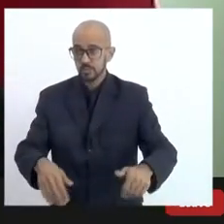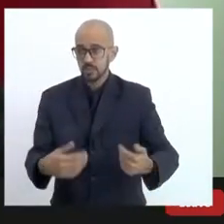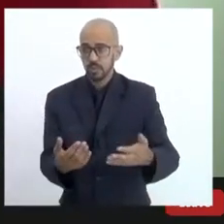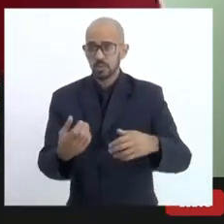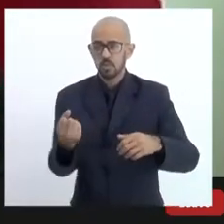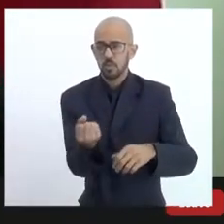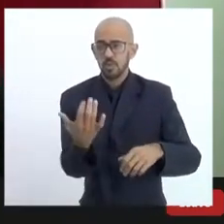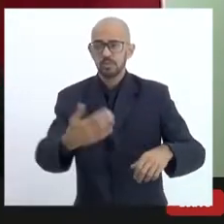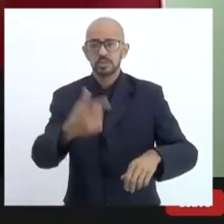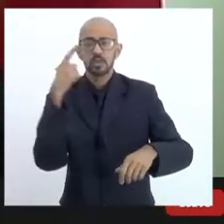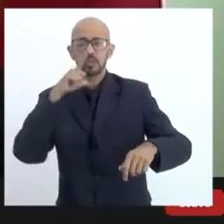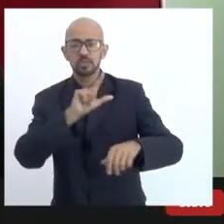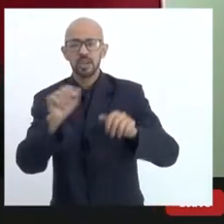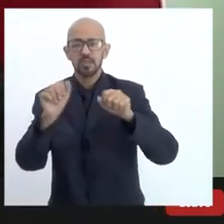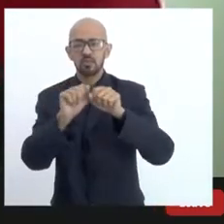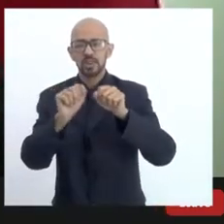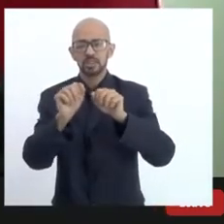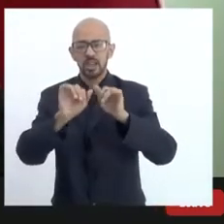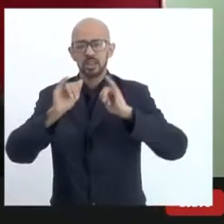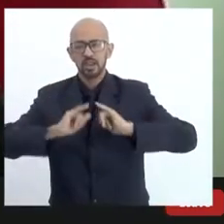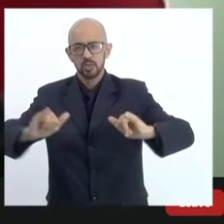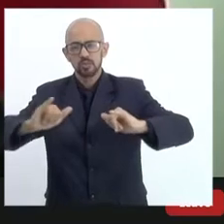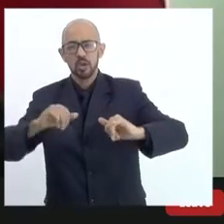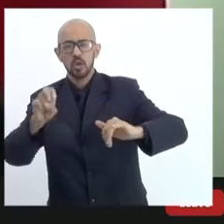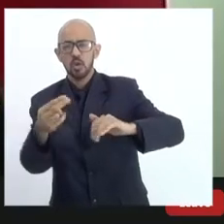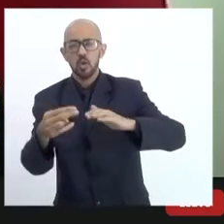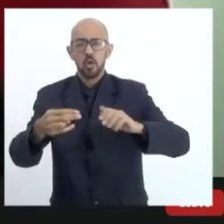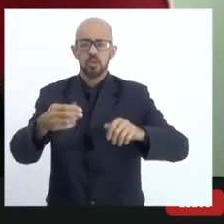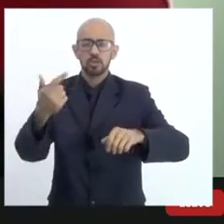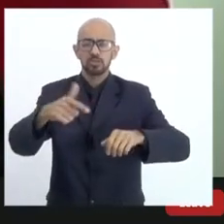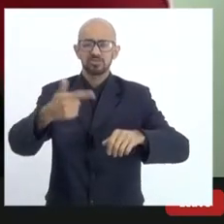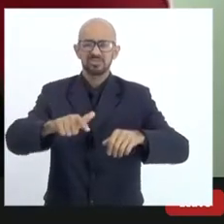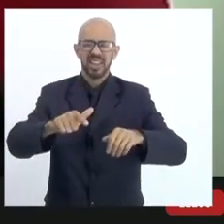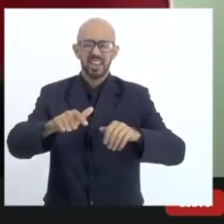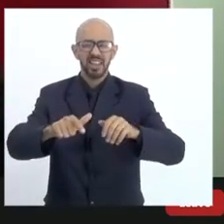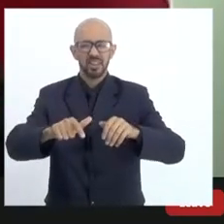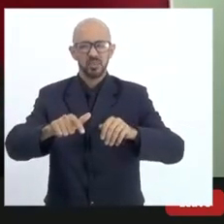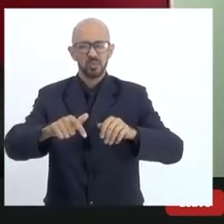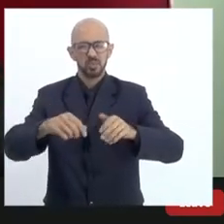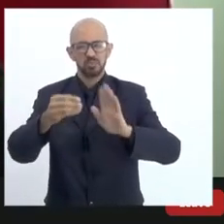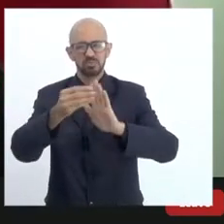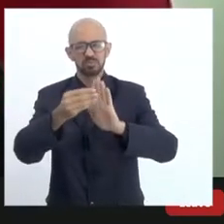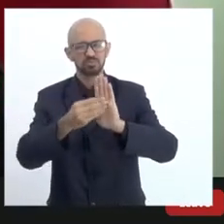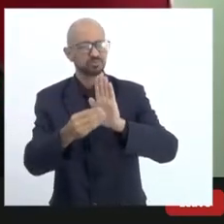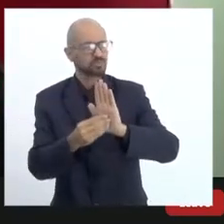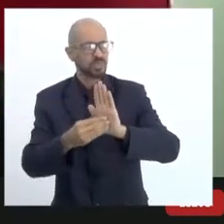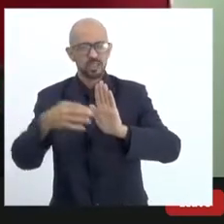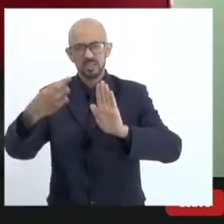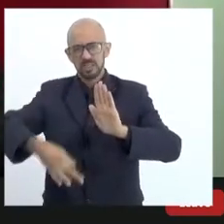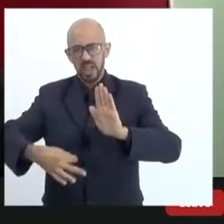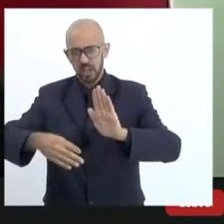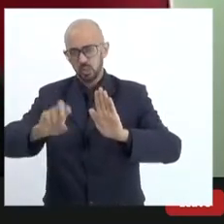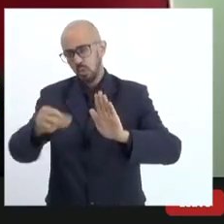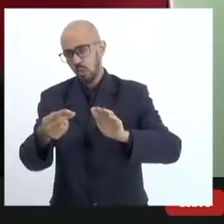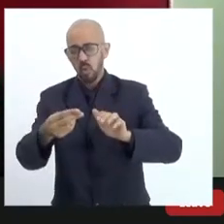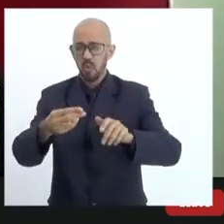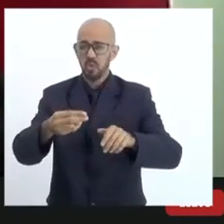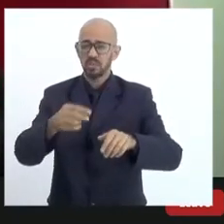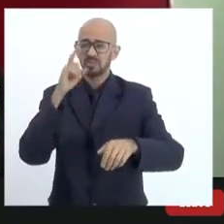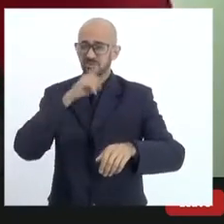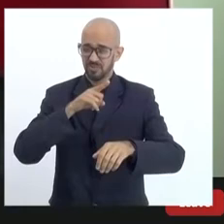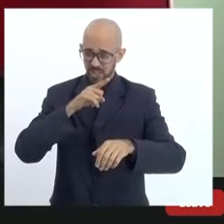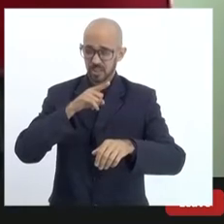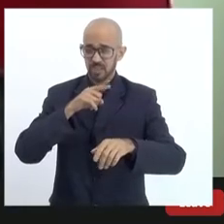às vezes ou não tem a falta do registro, ou não tem a tipificação adequada, E, por último, como tem sido uma tônica